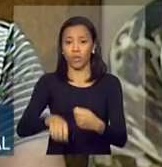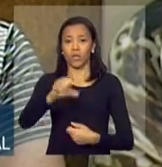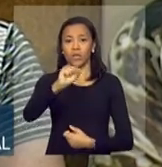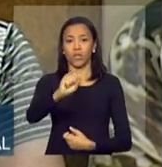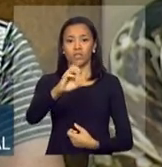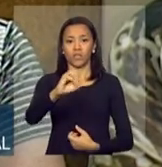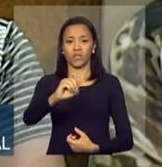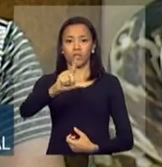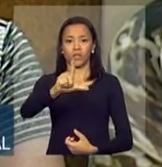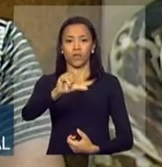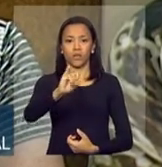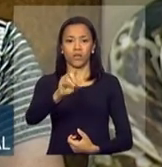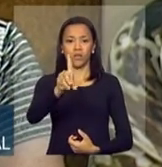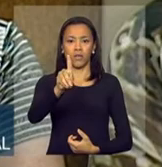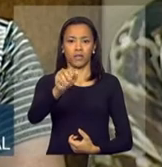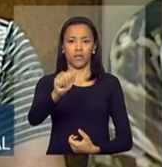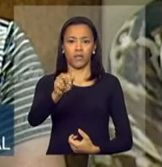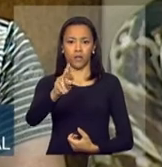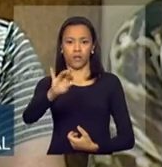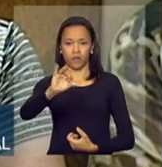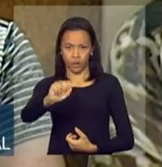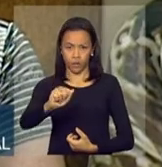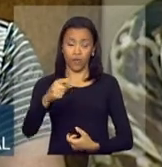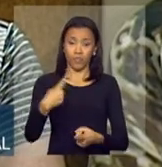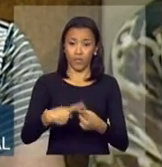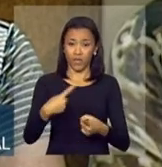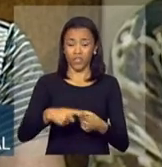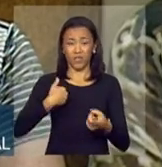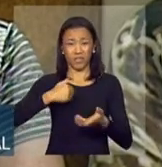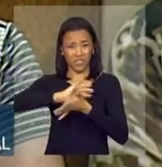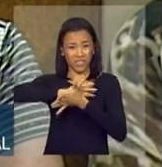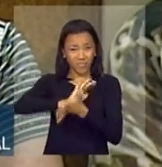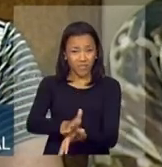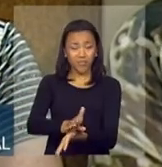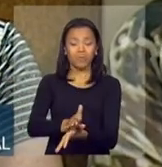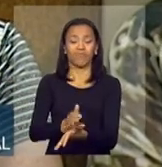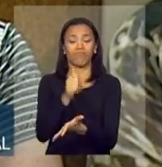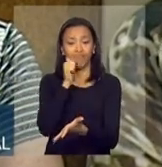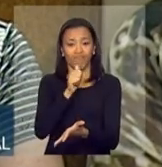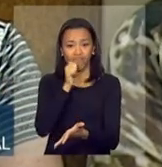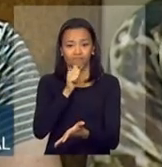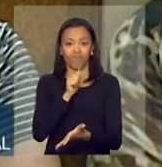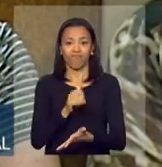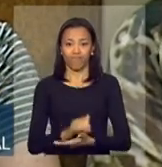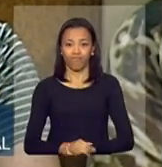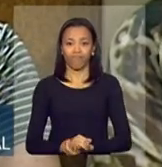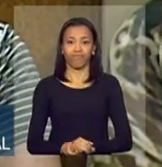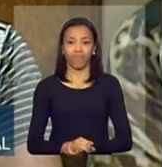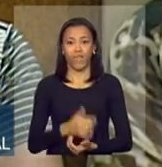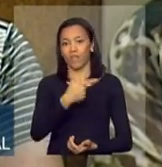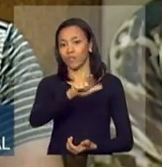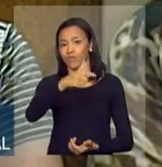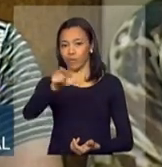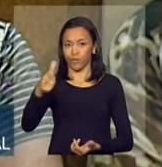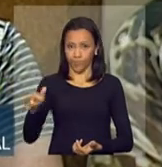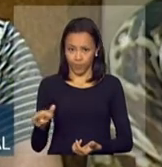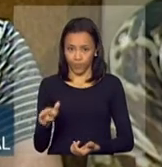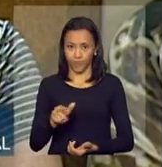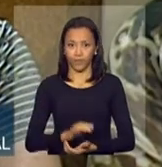defeso discrimina as mulheres, pois só considera as marisqueiras. Discrimina as outras mulheres,